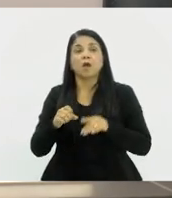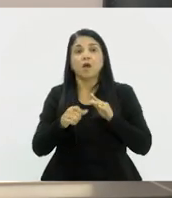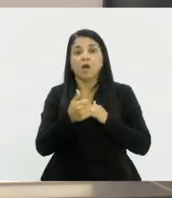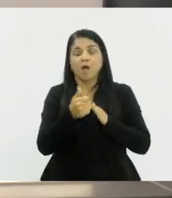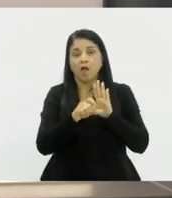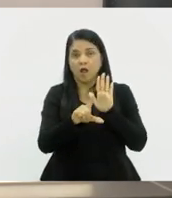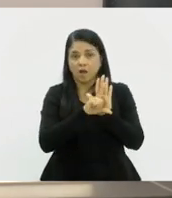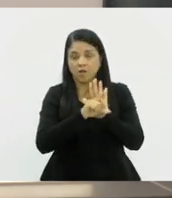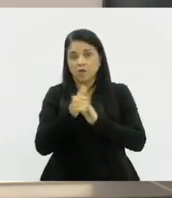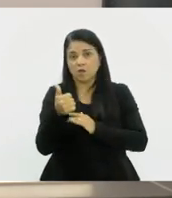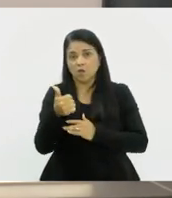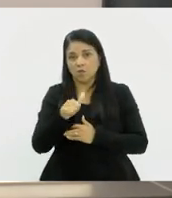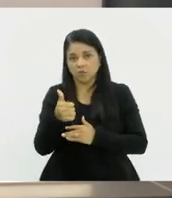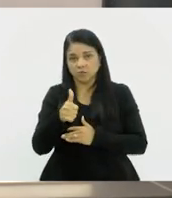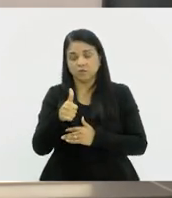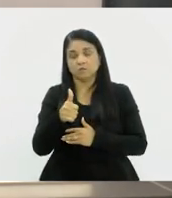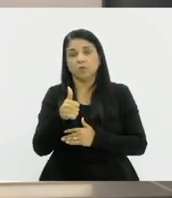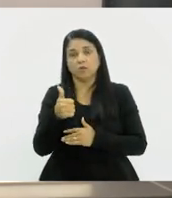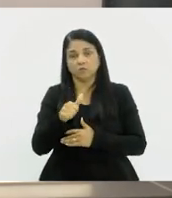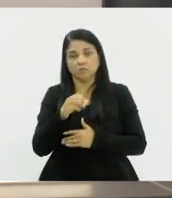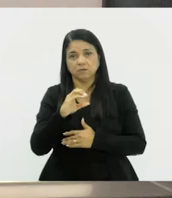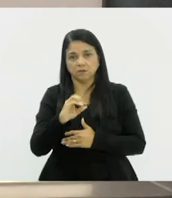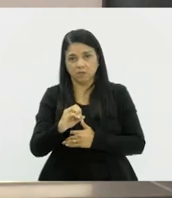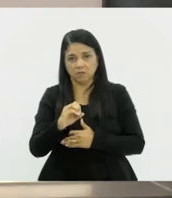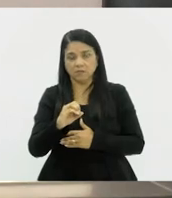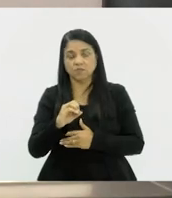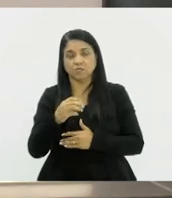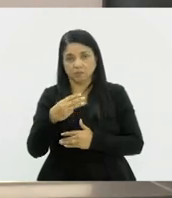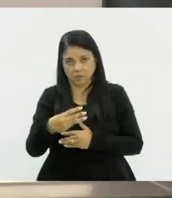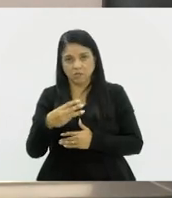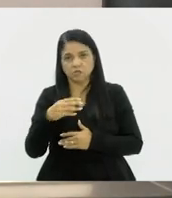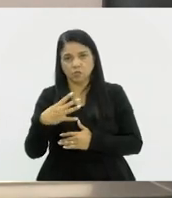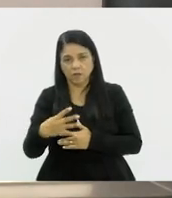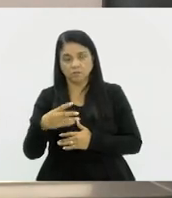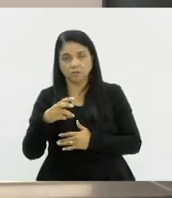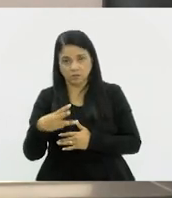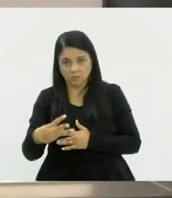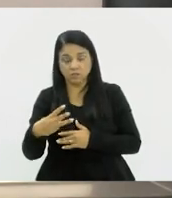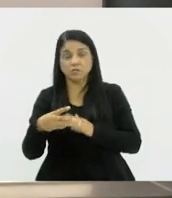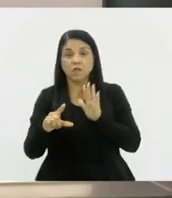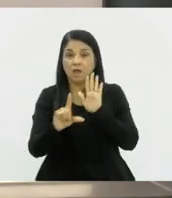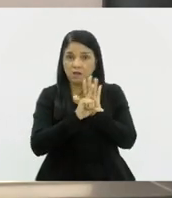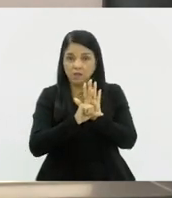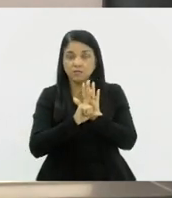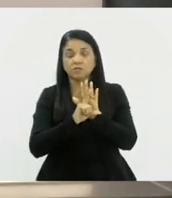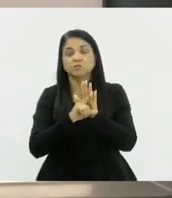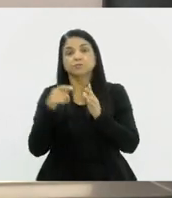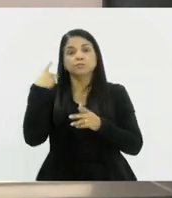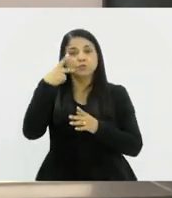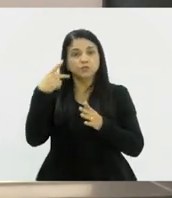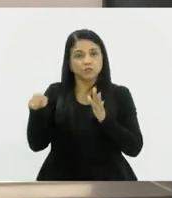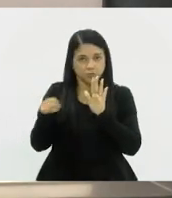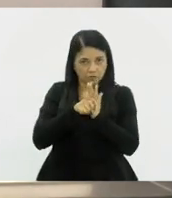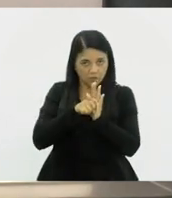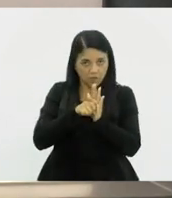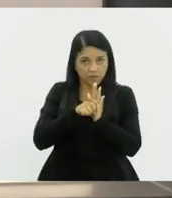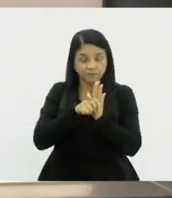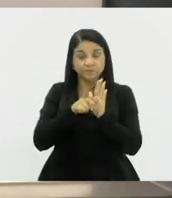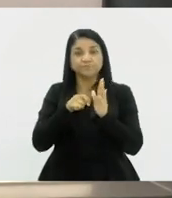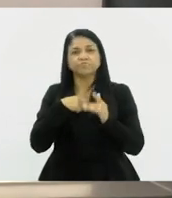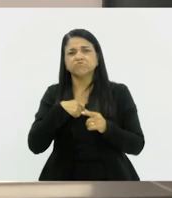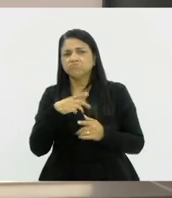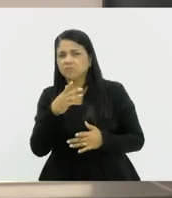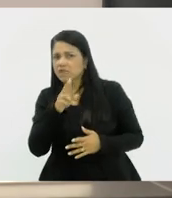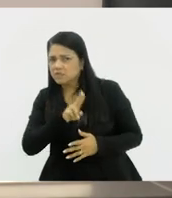11343 de 2006 que é a lei de drogas que trata de política de drogas Mas será que a gente realmente está falando de